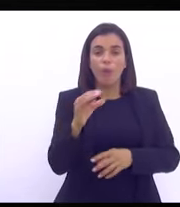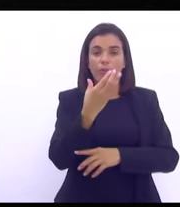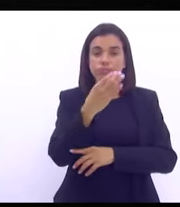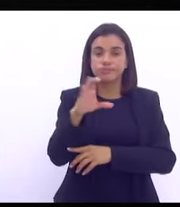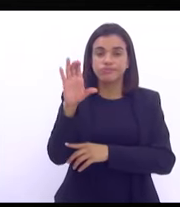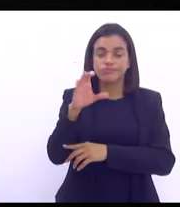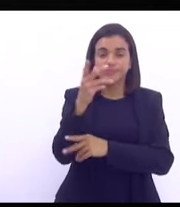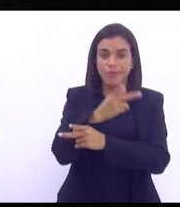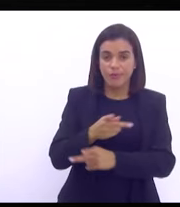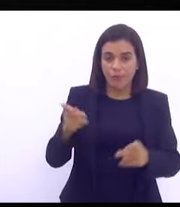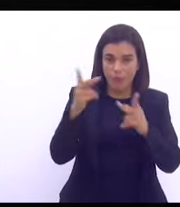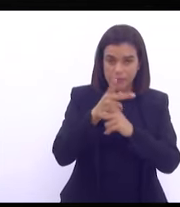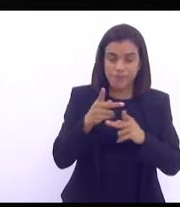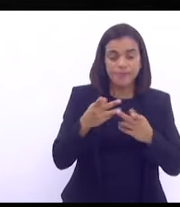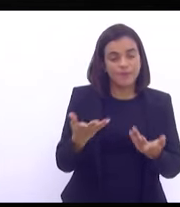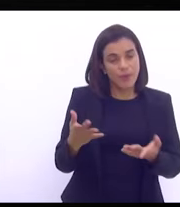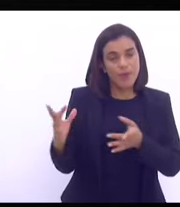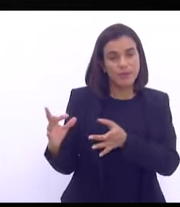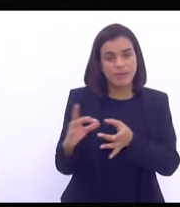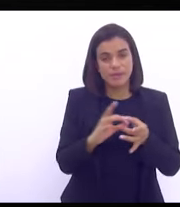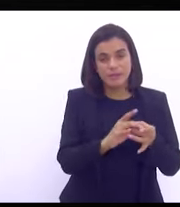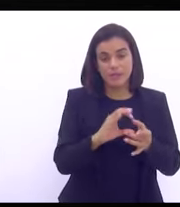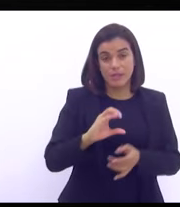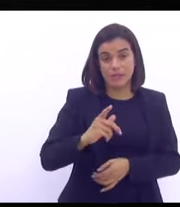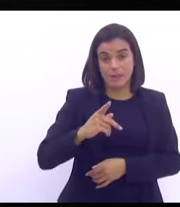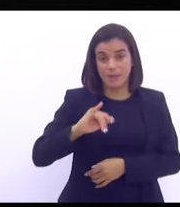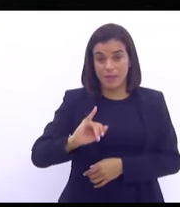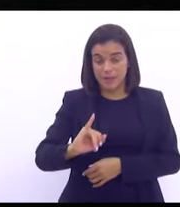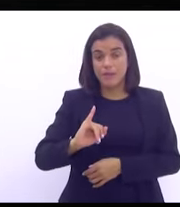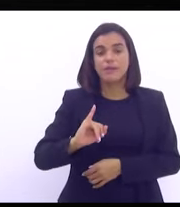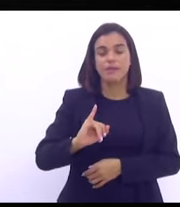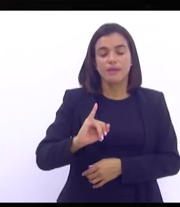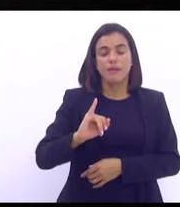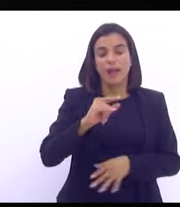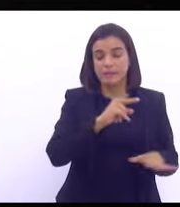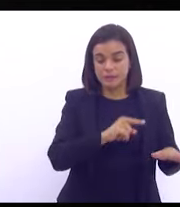ar-condicionado. Então, é nesse sentido que a CPI, a partir de